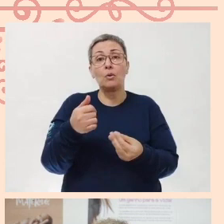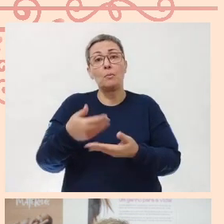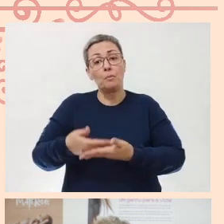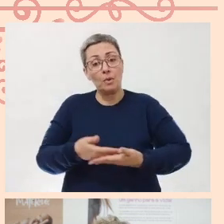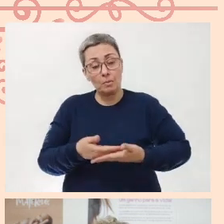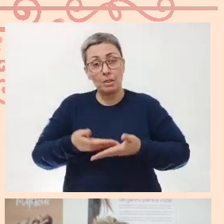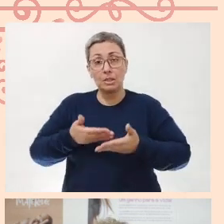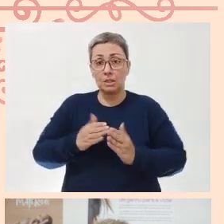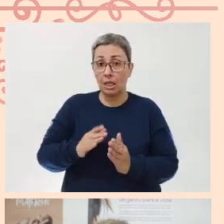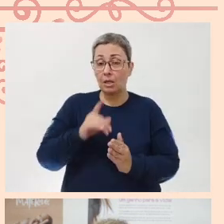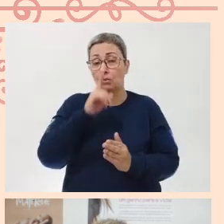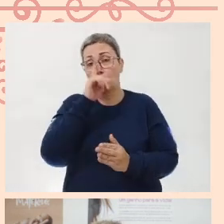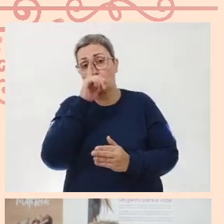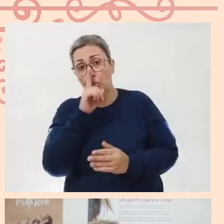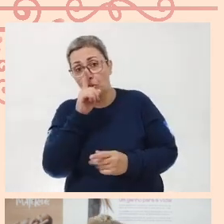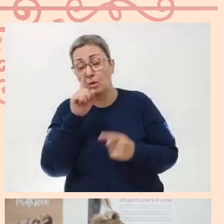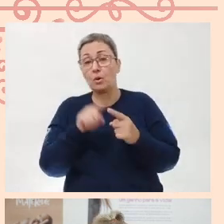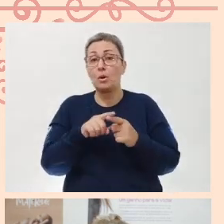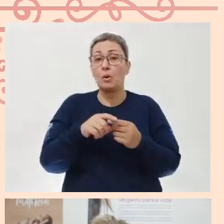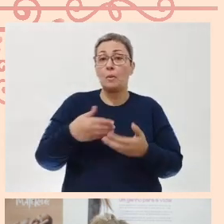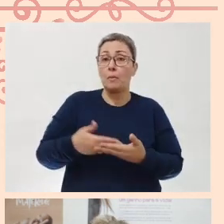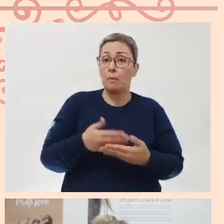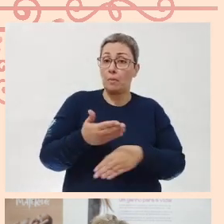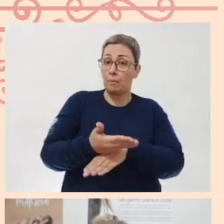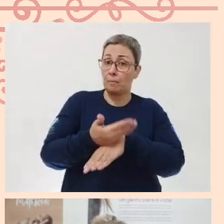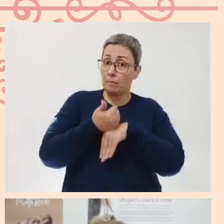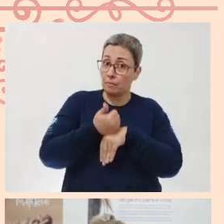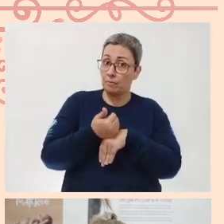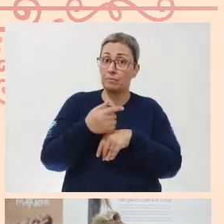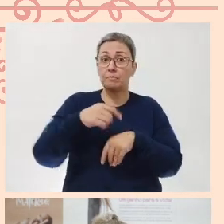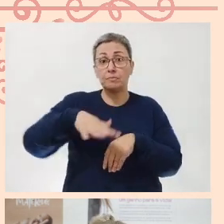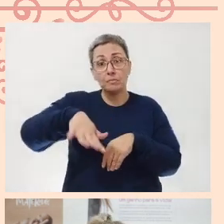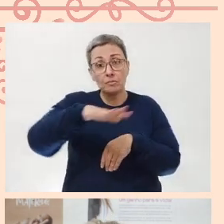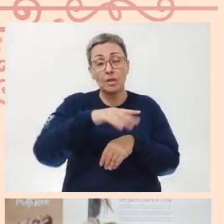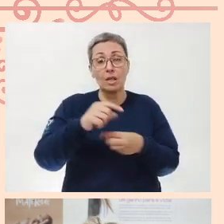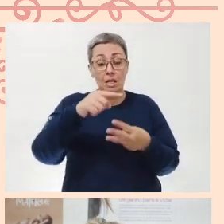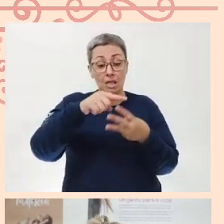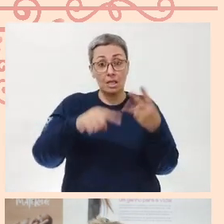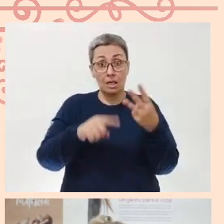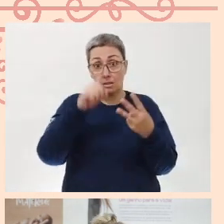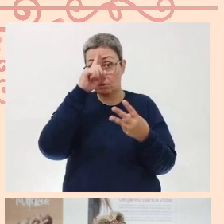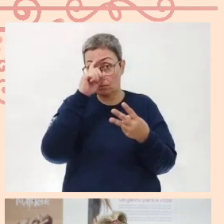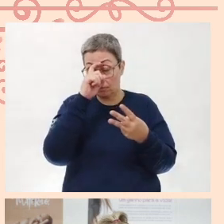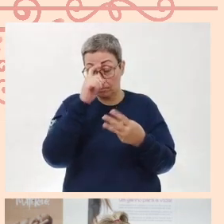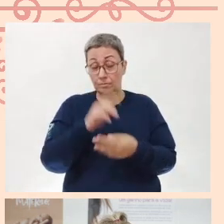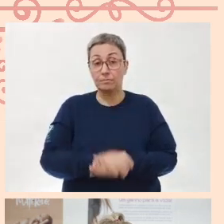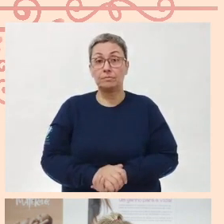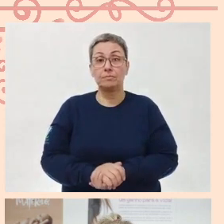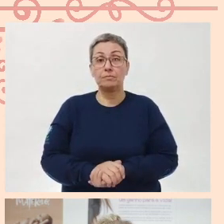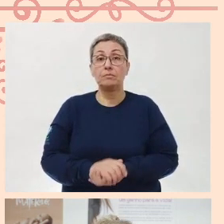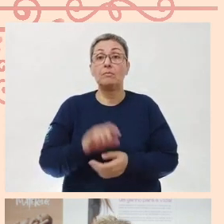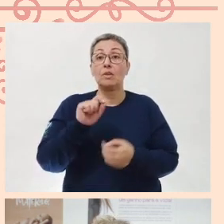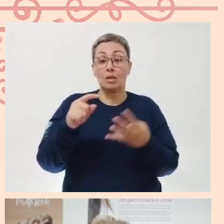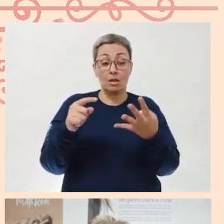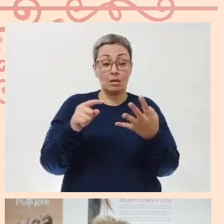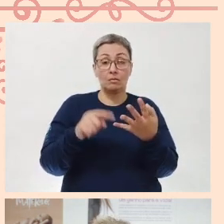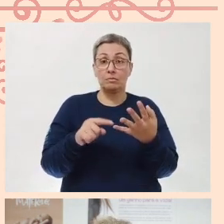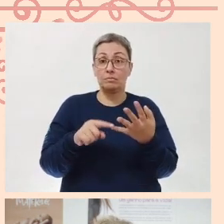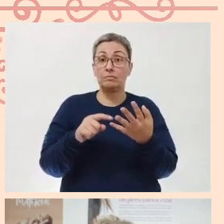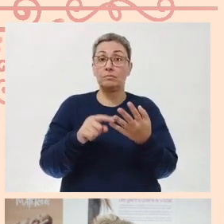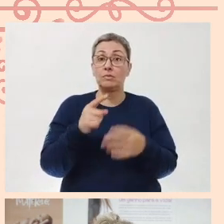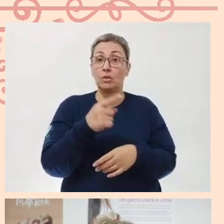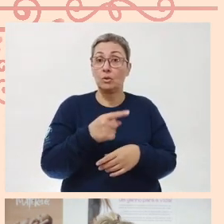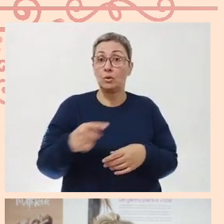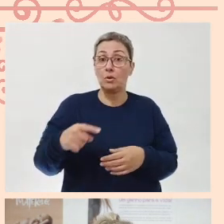aos neonatos de alto risco, aos bebês prematuros dessas 3 maternidades. O